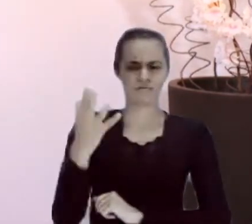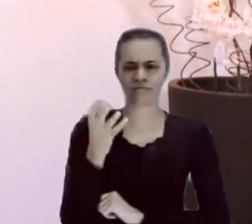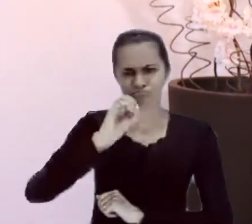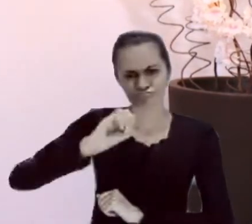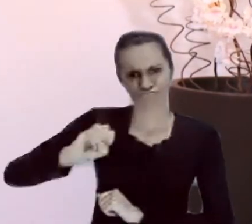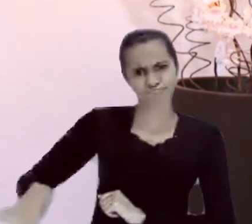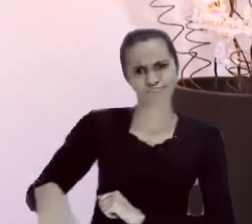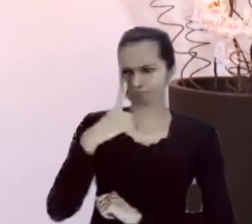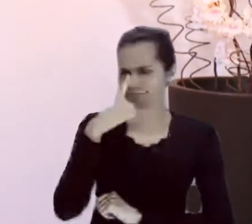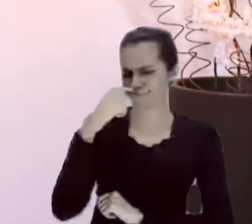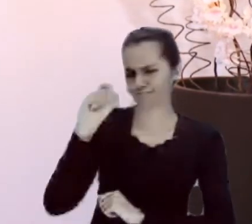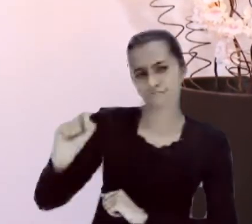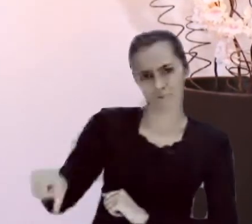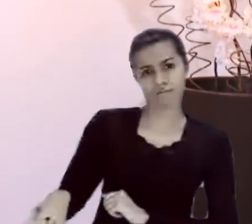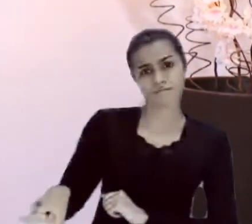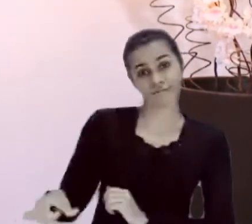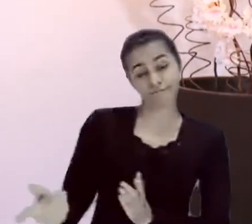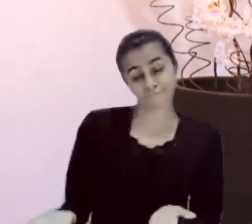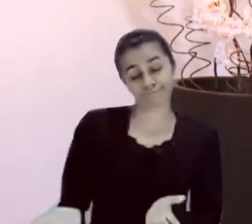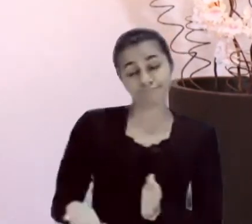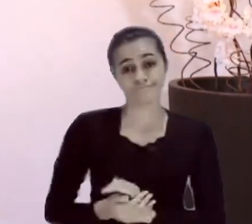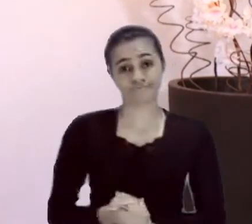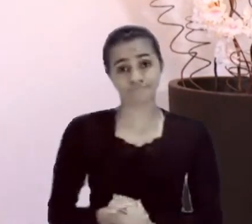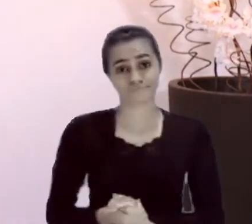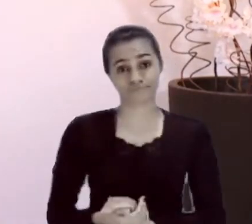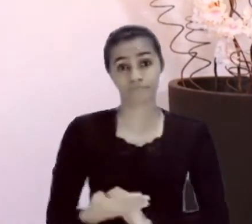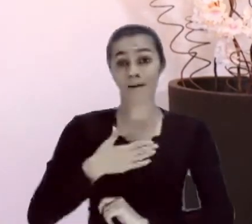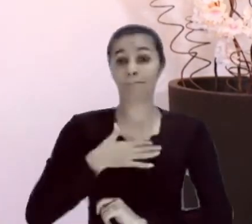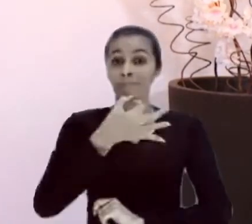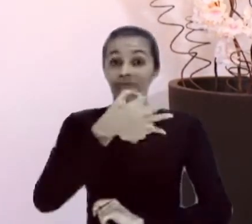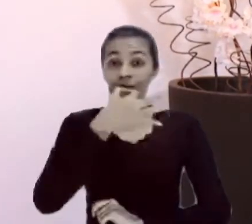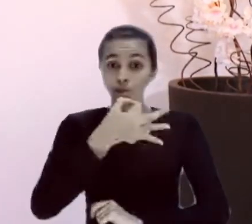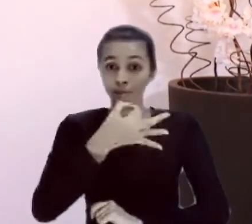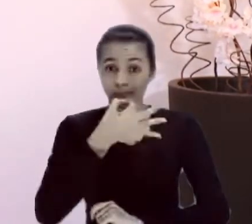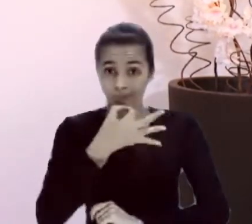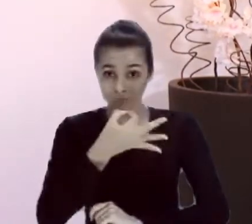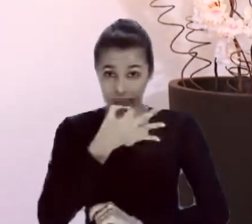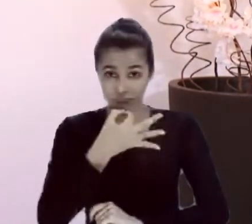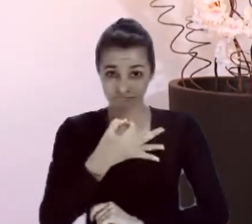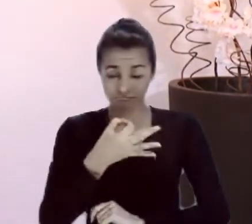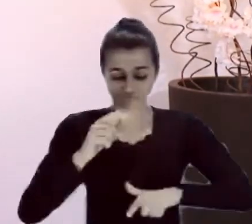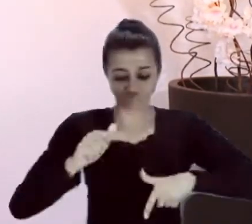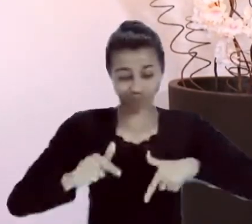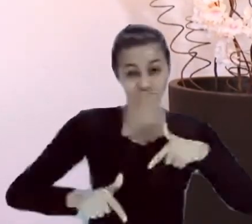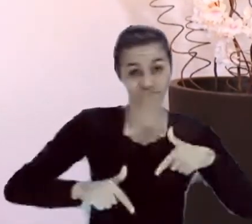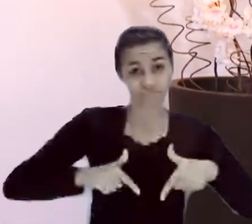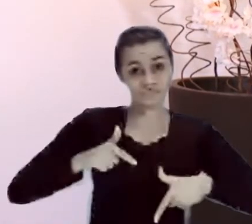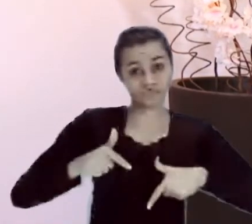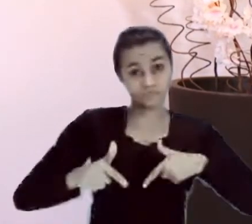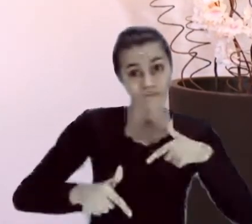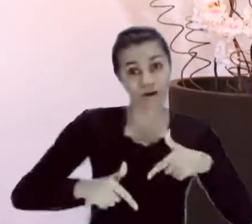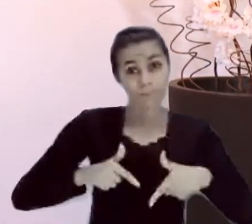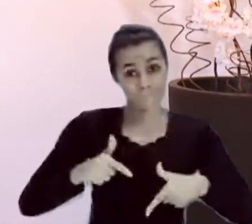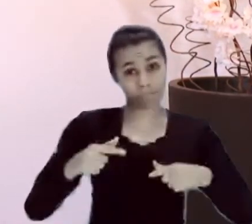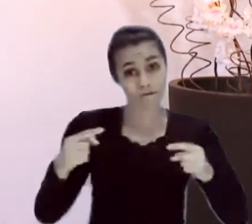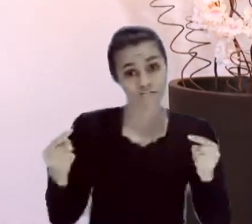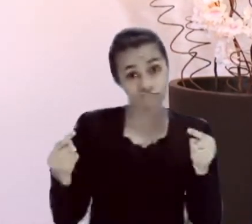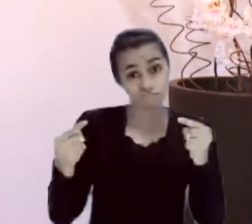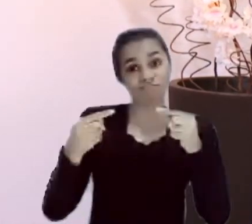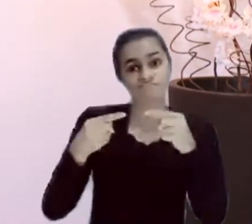Então, na minha opinião, as obras estão diretamente ligadas à minha e à sua